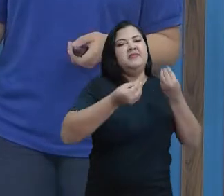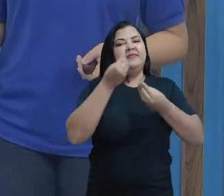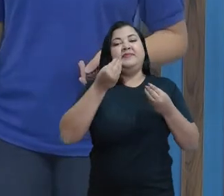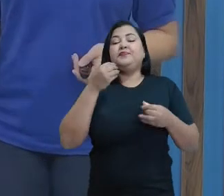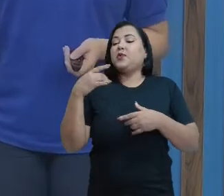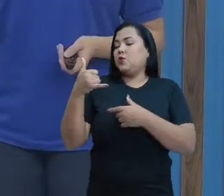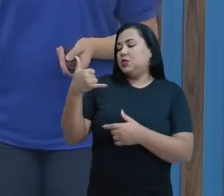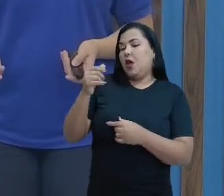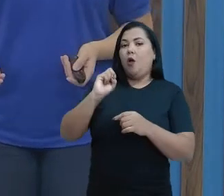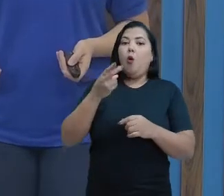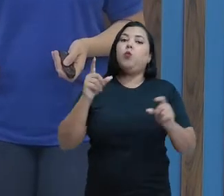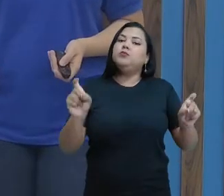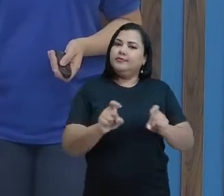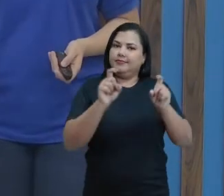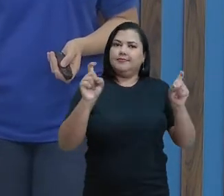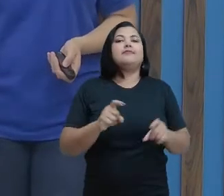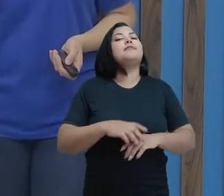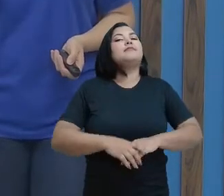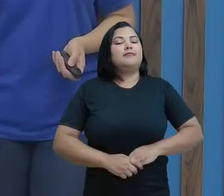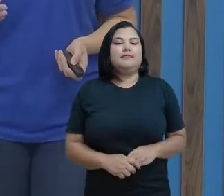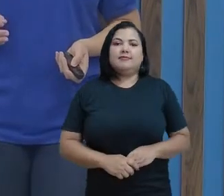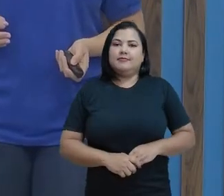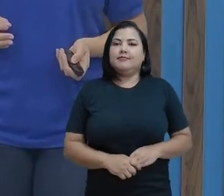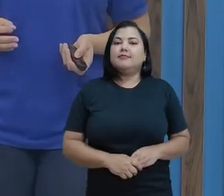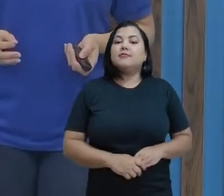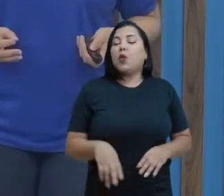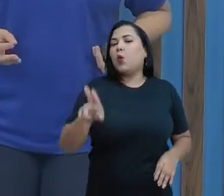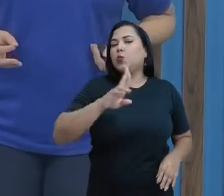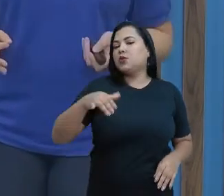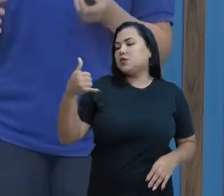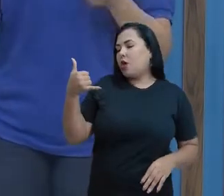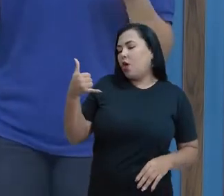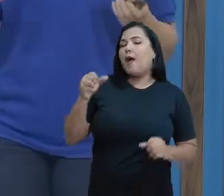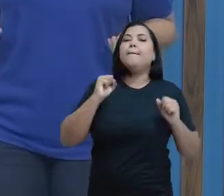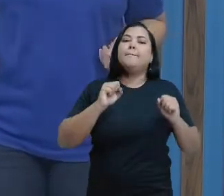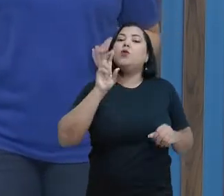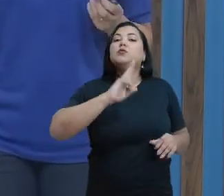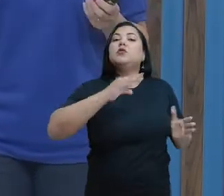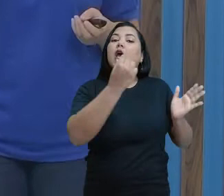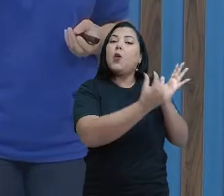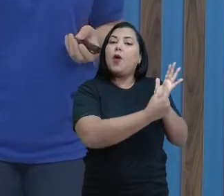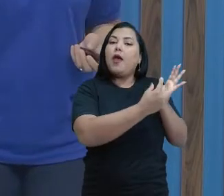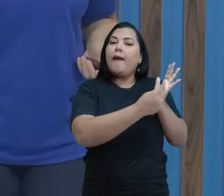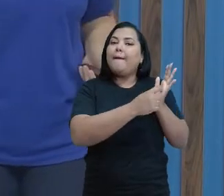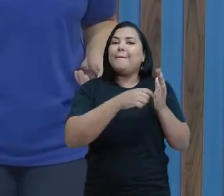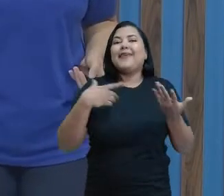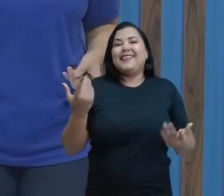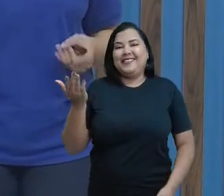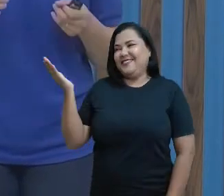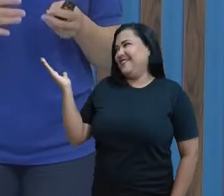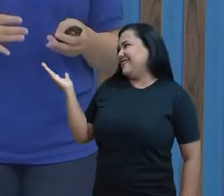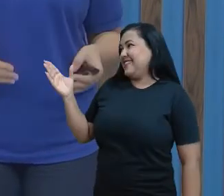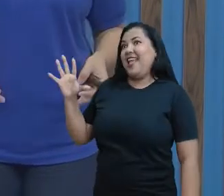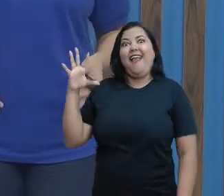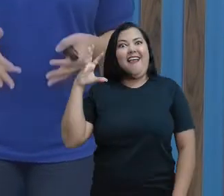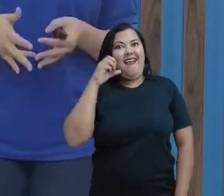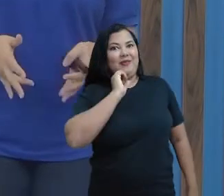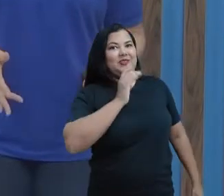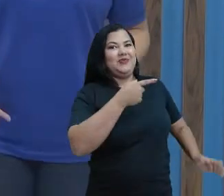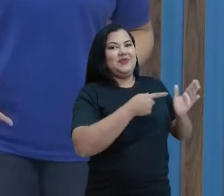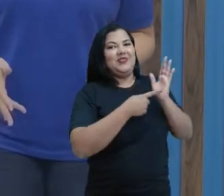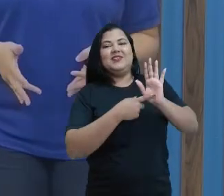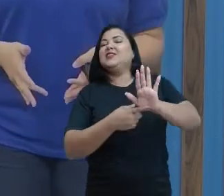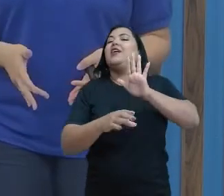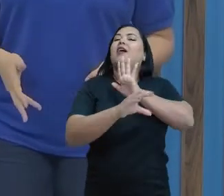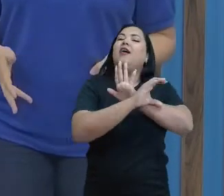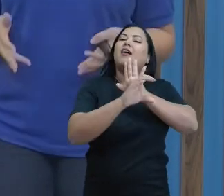do celular ou do computador, né? Pelo celular, você acessa o nosso aplicativo. Devinho já foi bem rápido aí, já colocou os